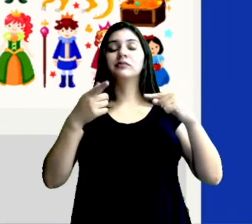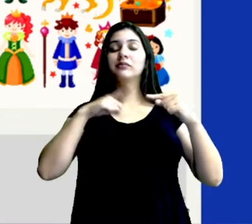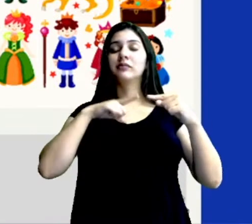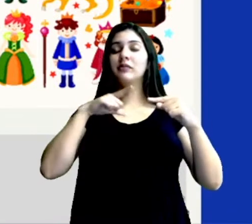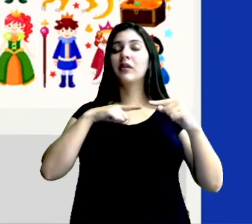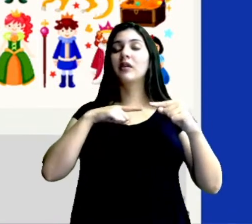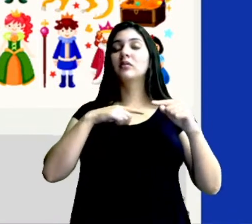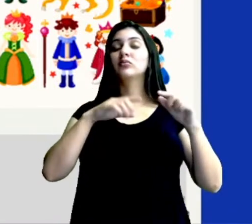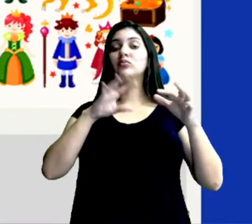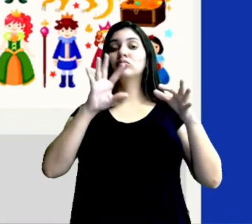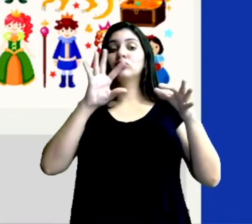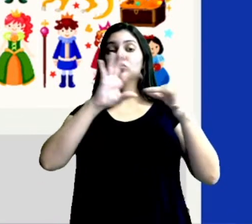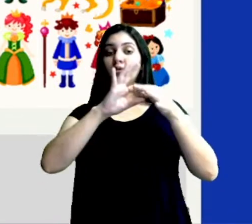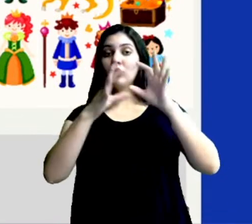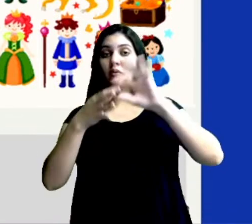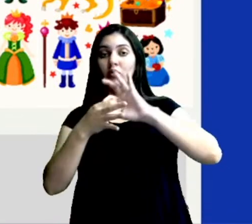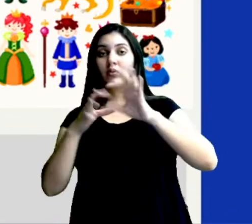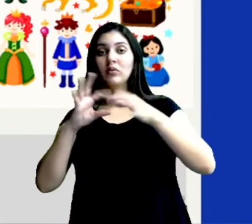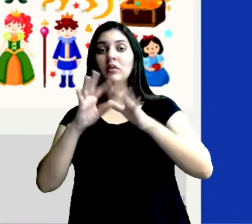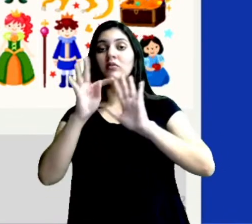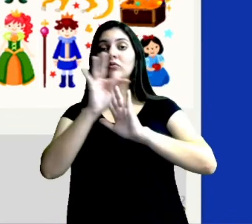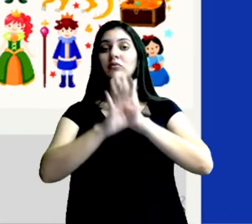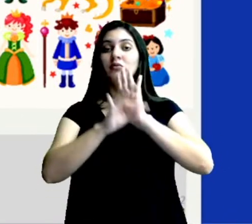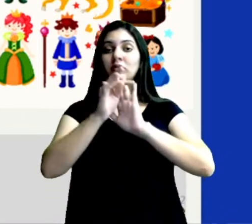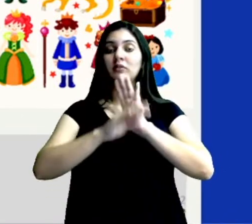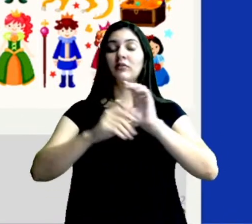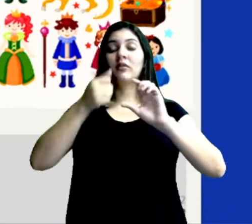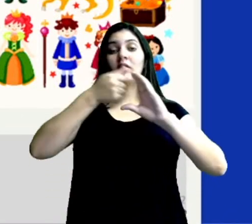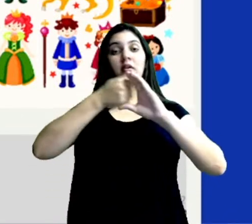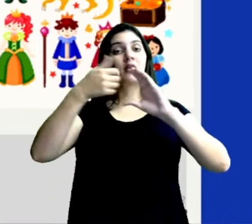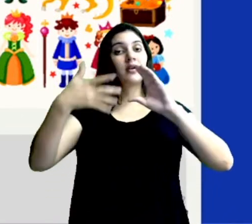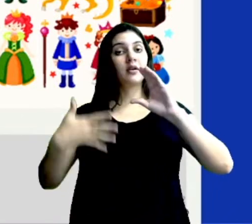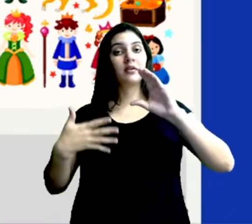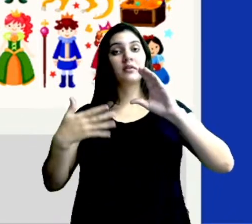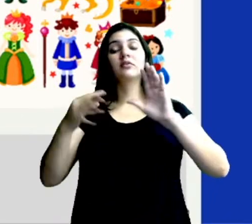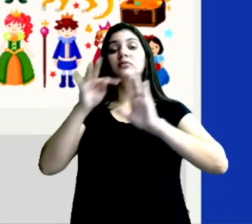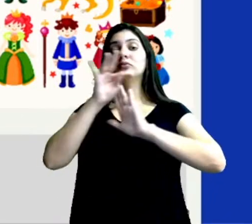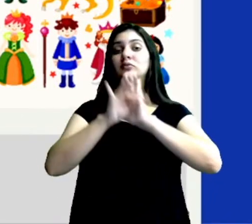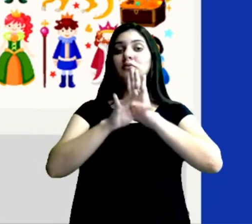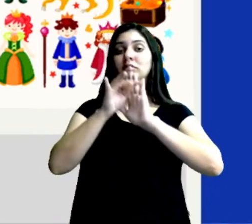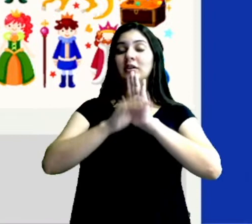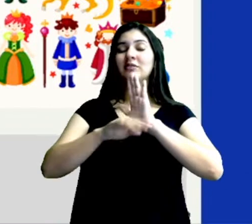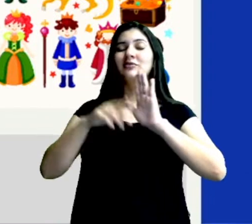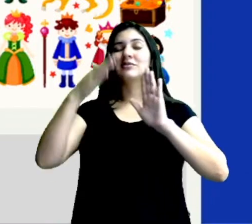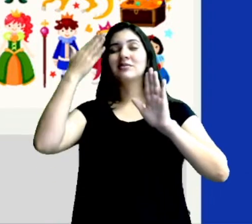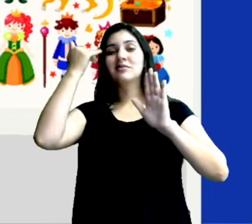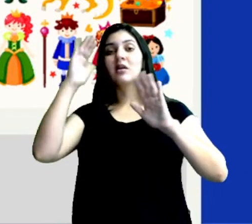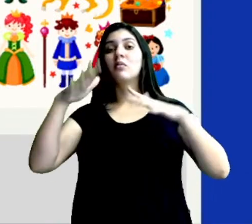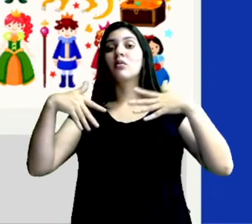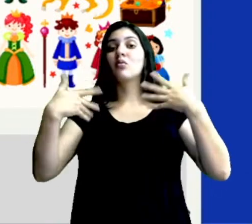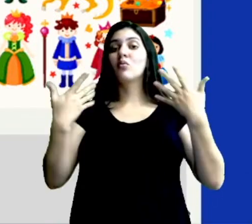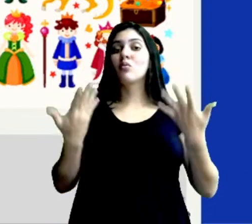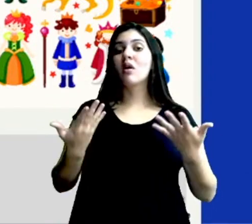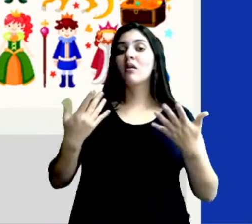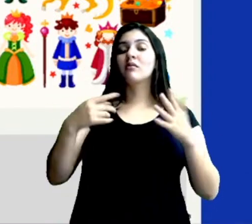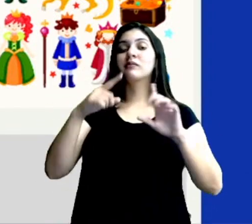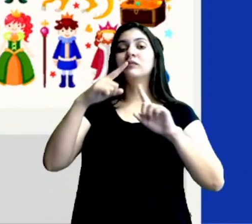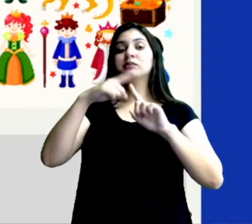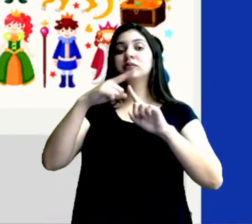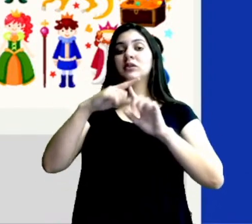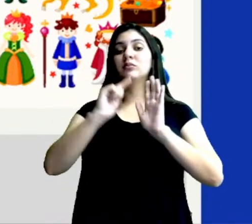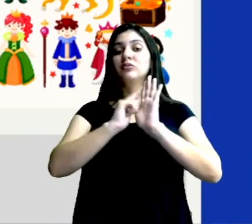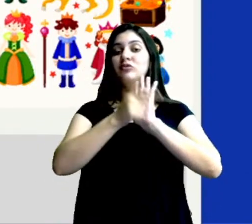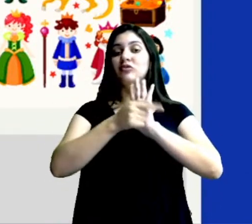contexto do texto. São características do texto que determinam qual gênero